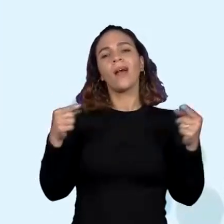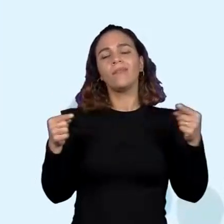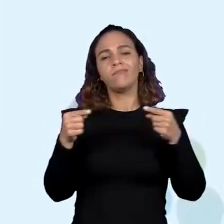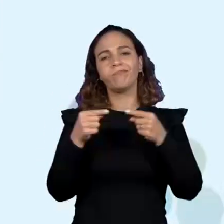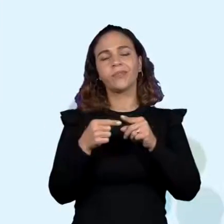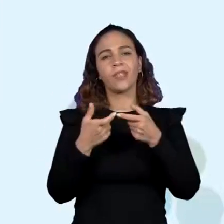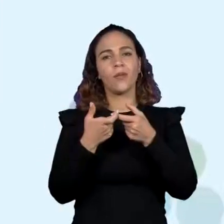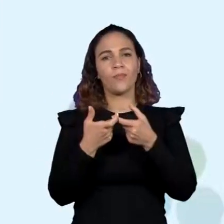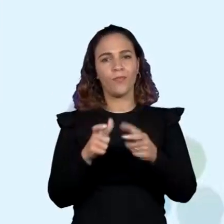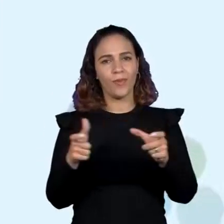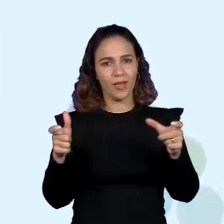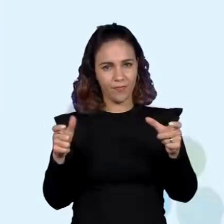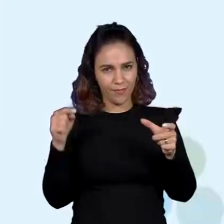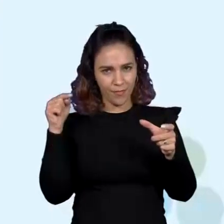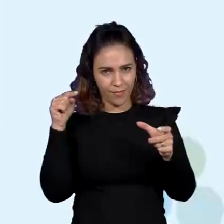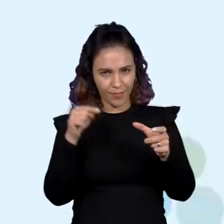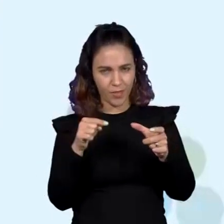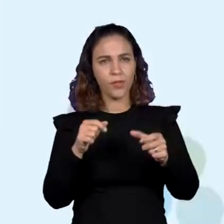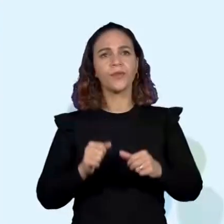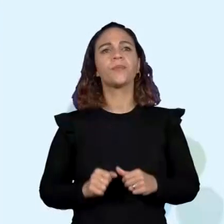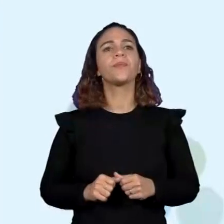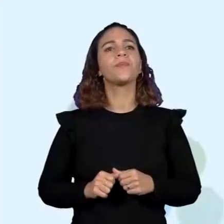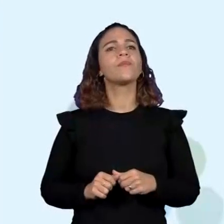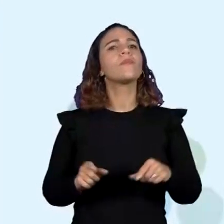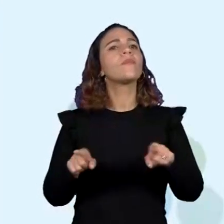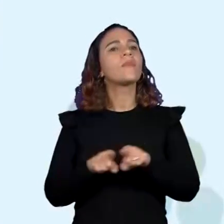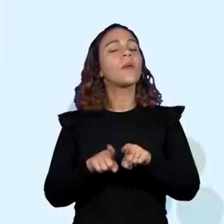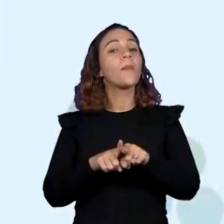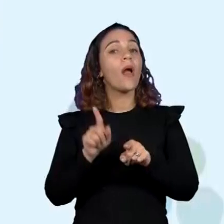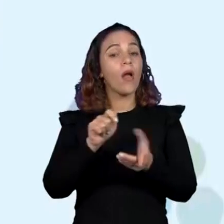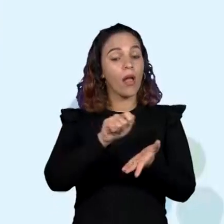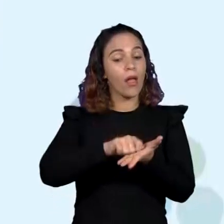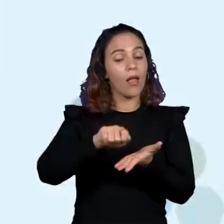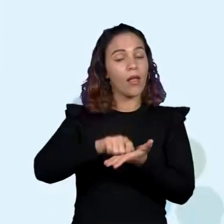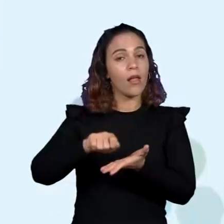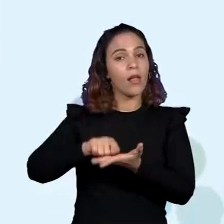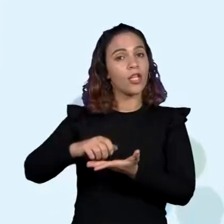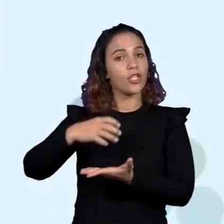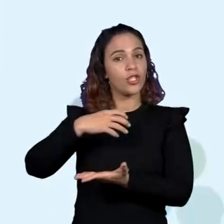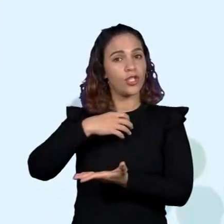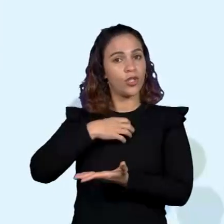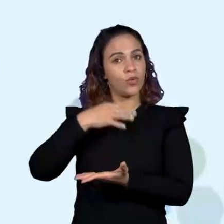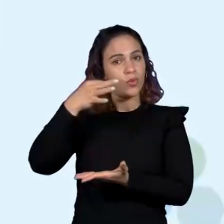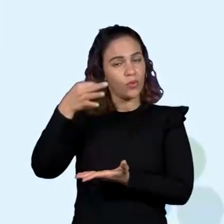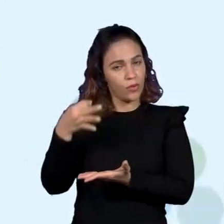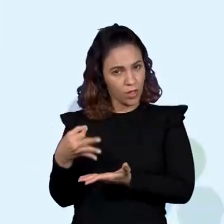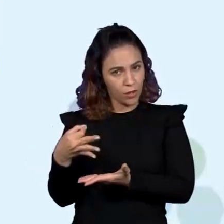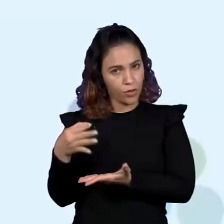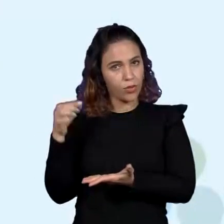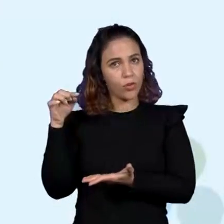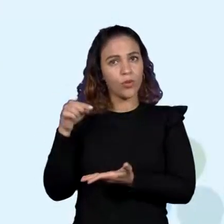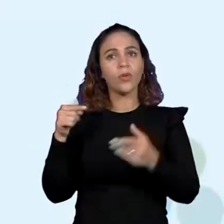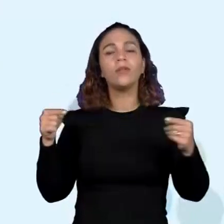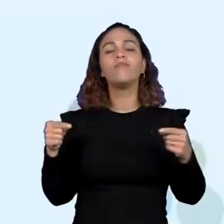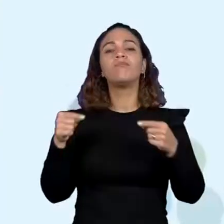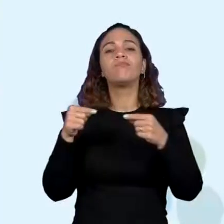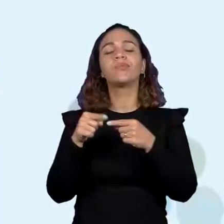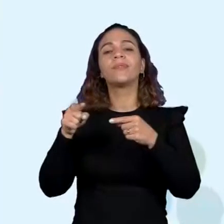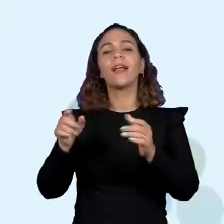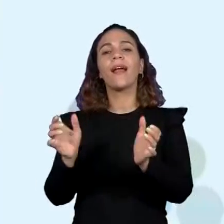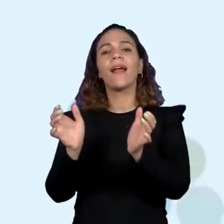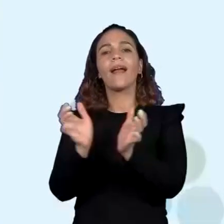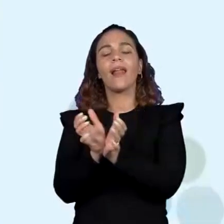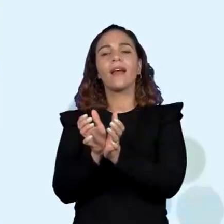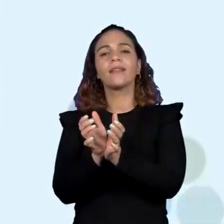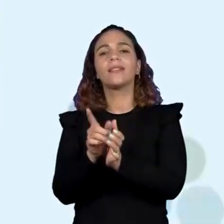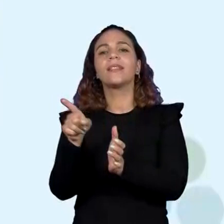morfológico-gramatical, ou seja, analisaremos a grafia, a escrita, através da classe gramatical